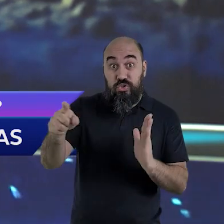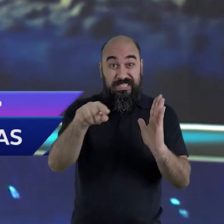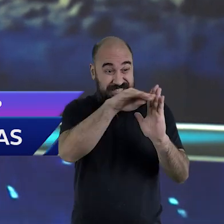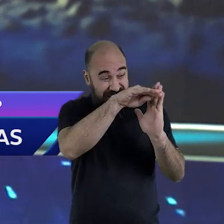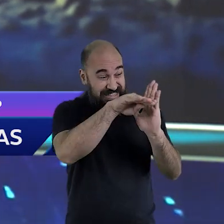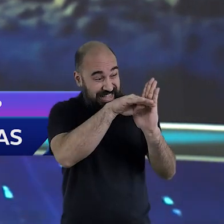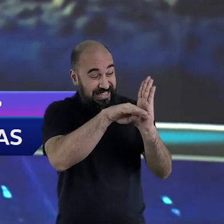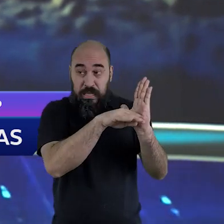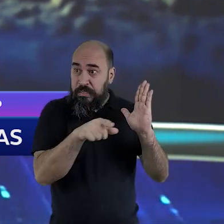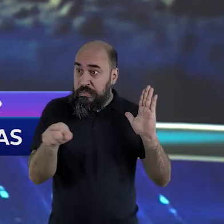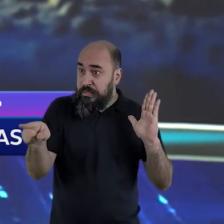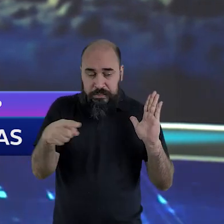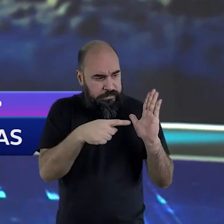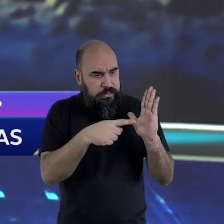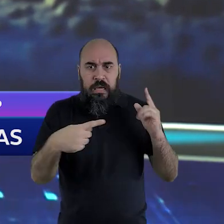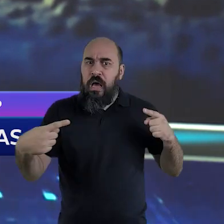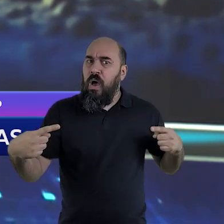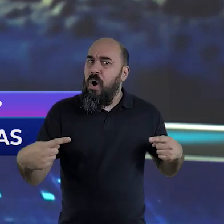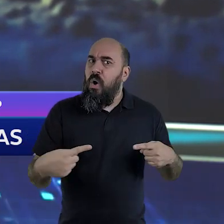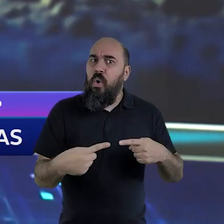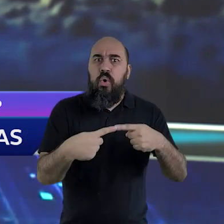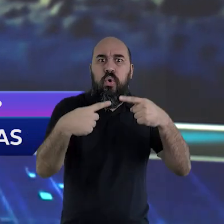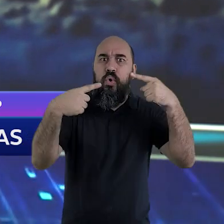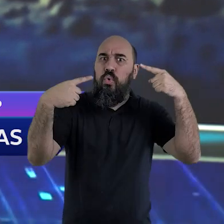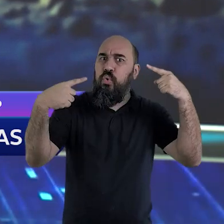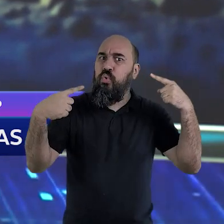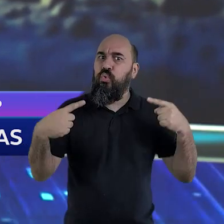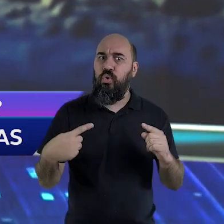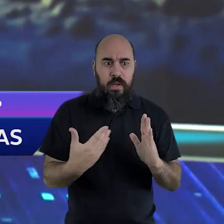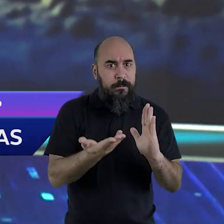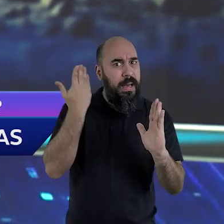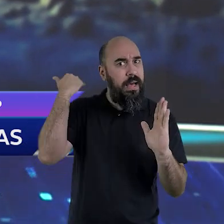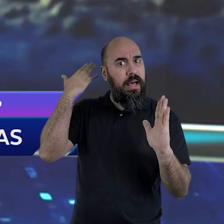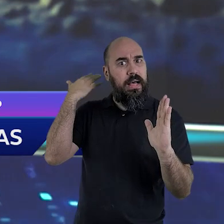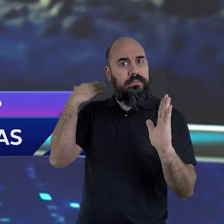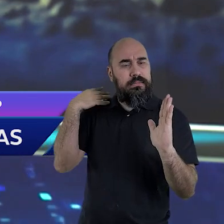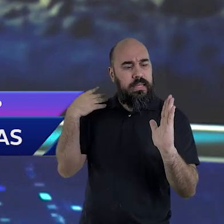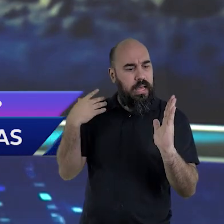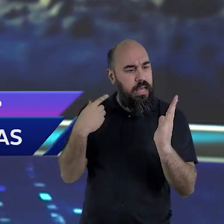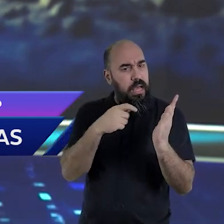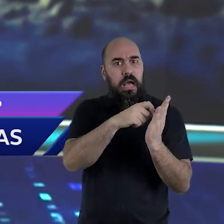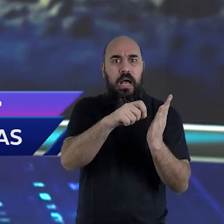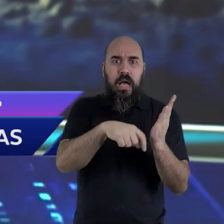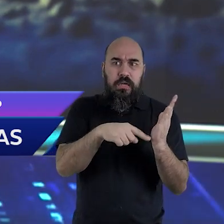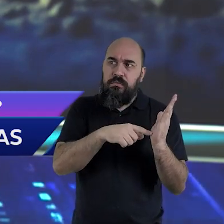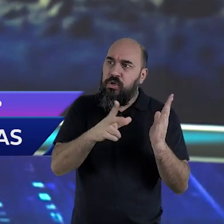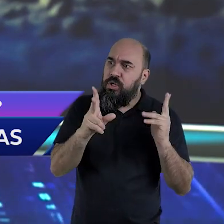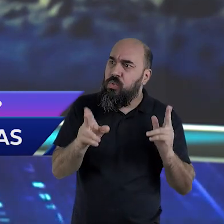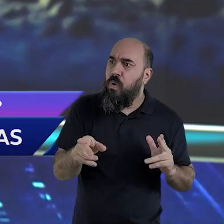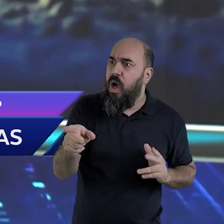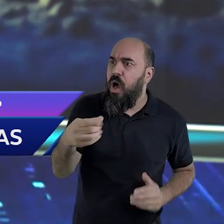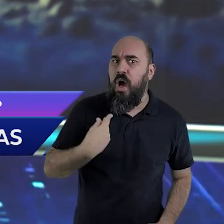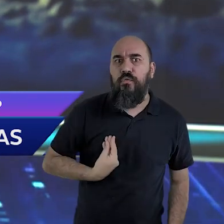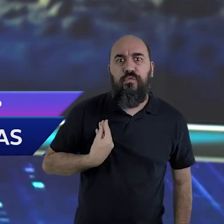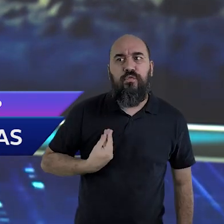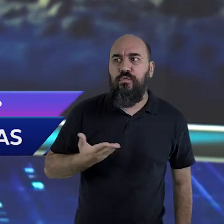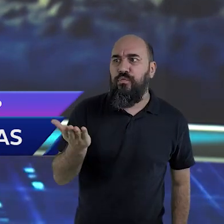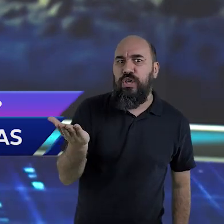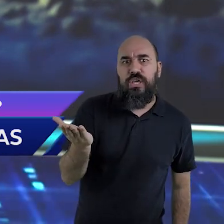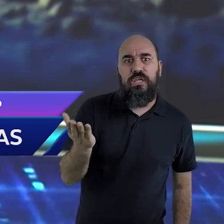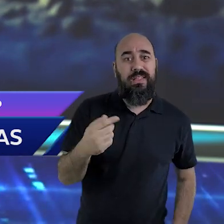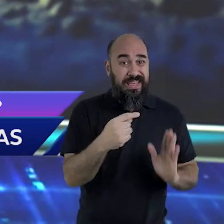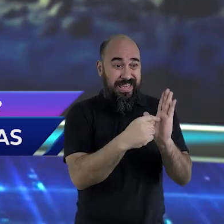exatamente tudo o que a Bíblia antecipou sobre ele, porque Deus é quem pode dizer isso. Ele antecipa o futuro,